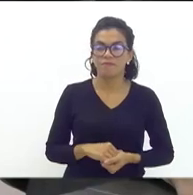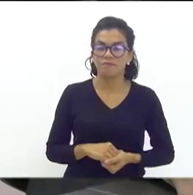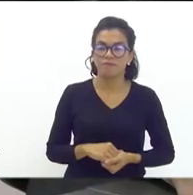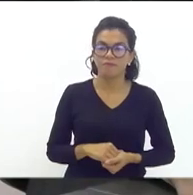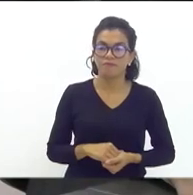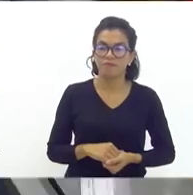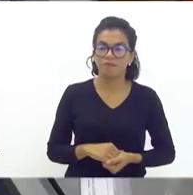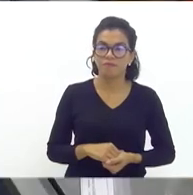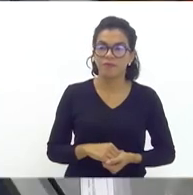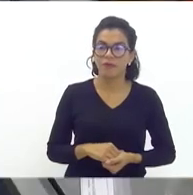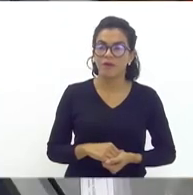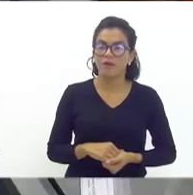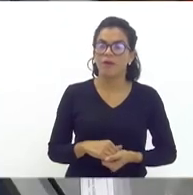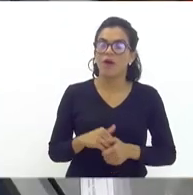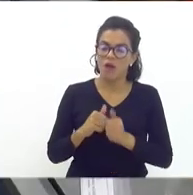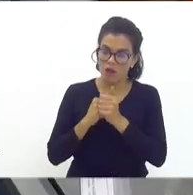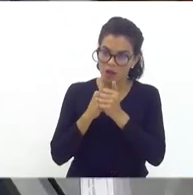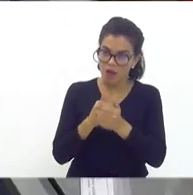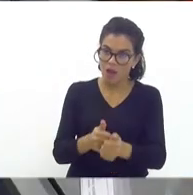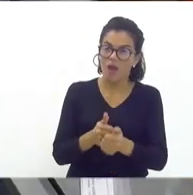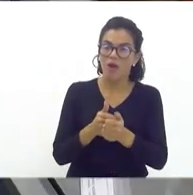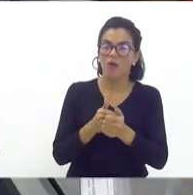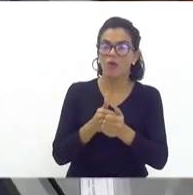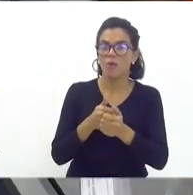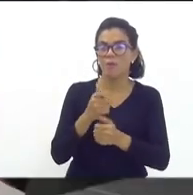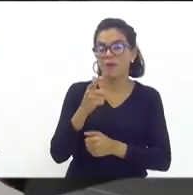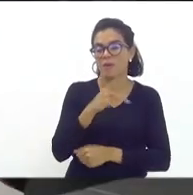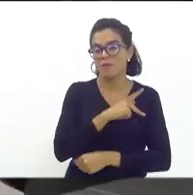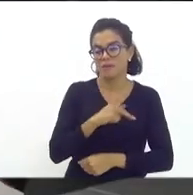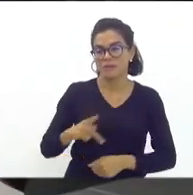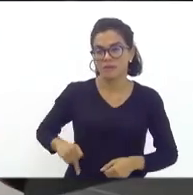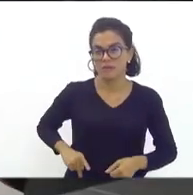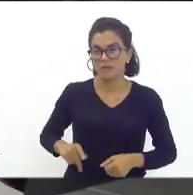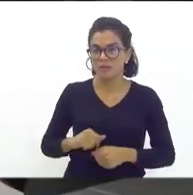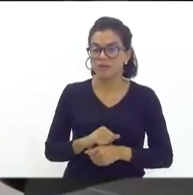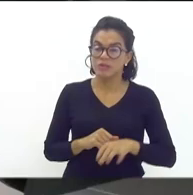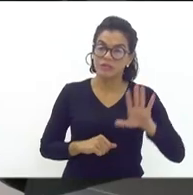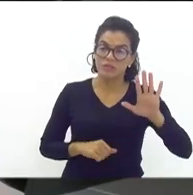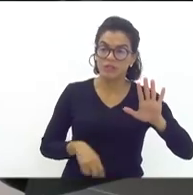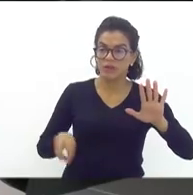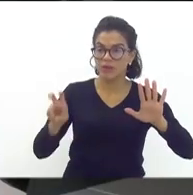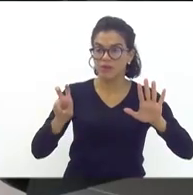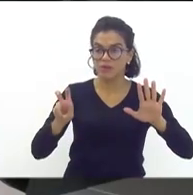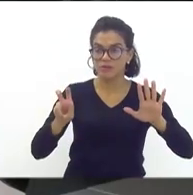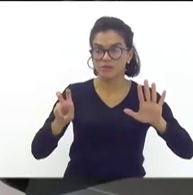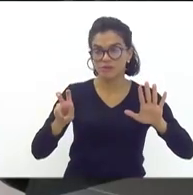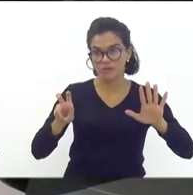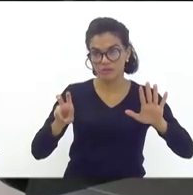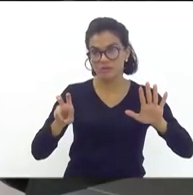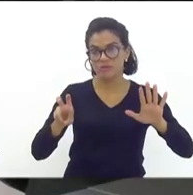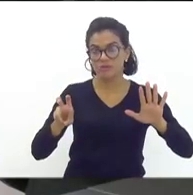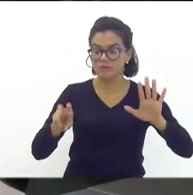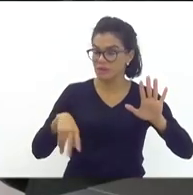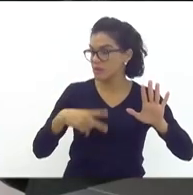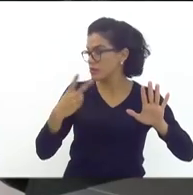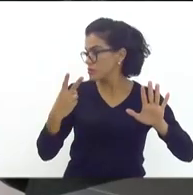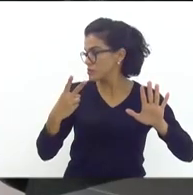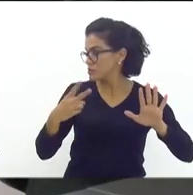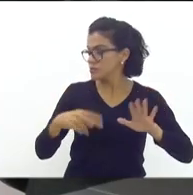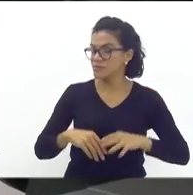Guilherme 5 a 2 Então vamos realizar a próxima com um deputado